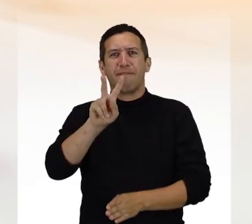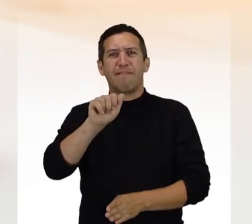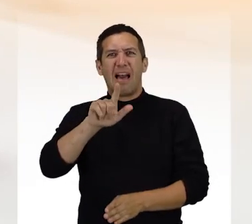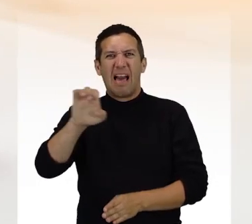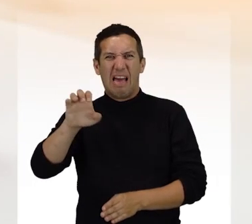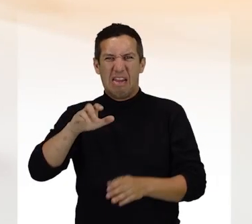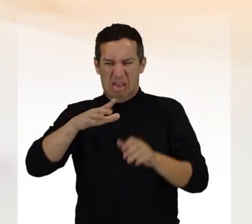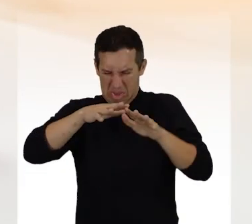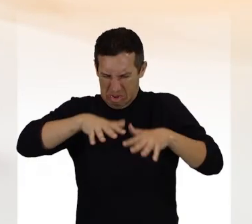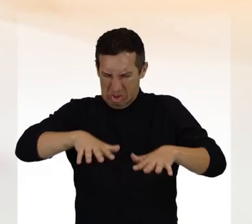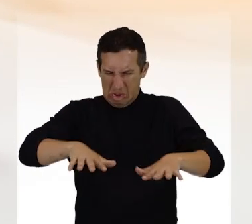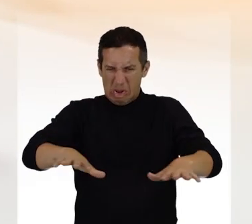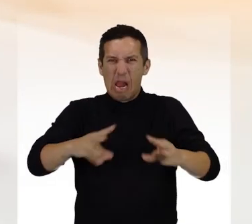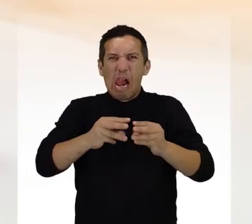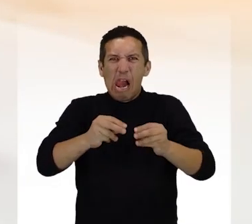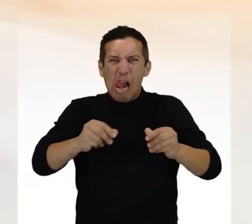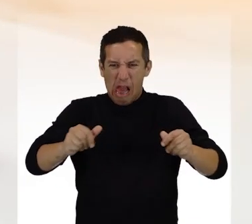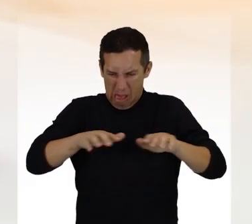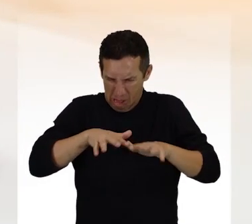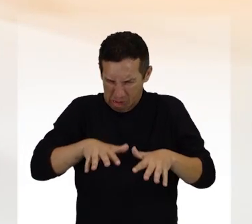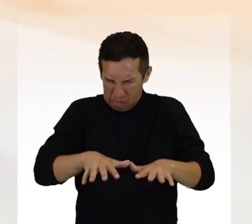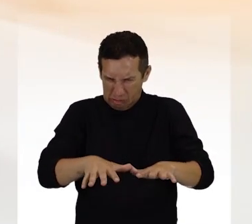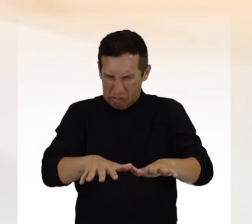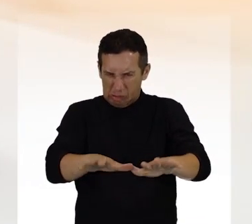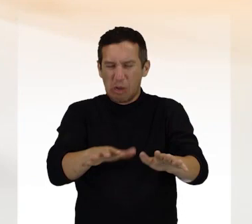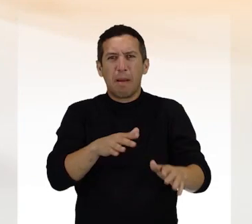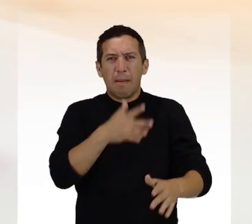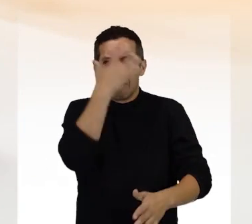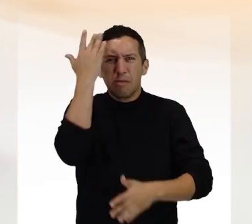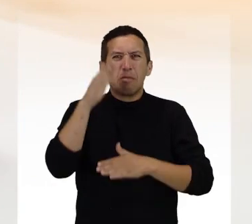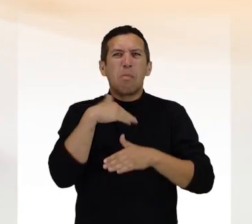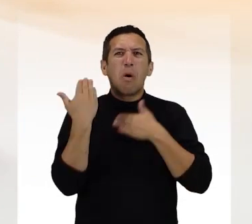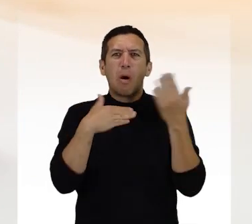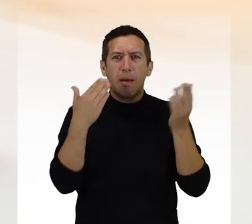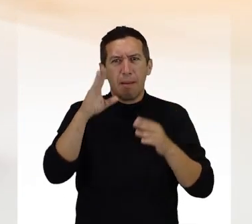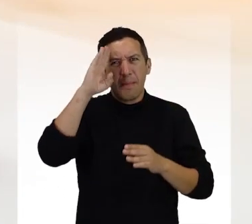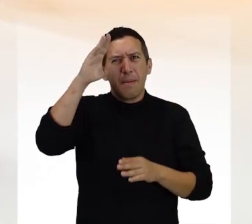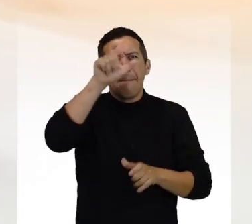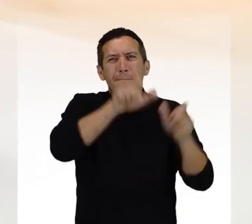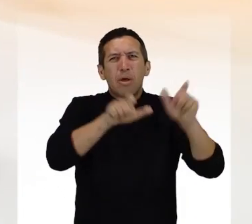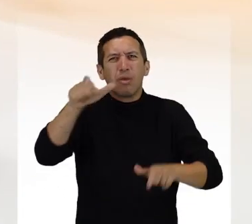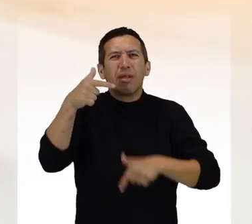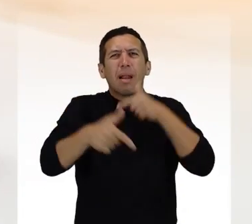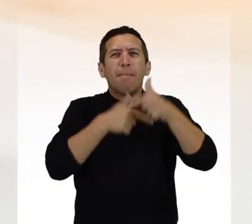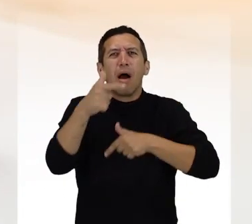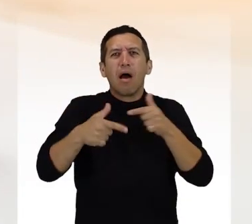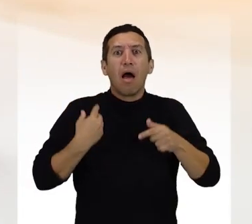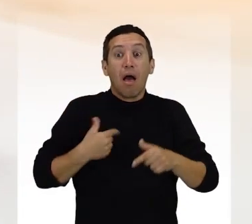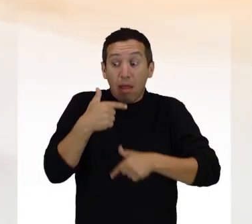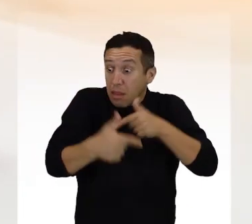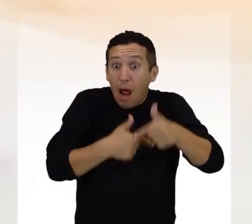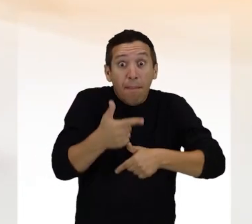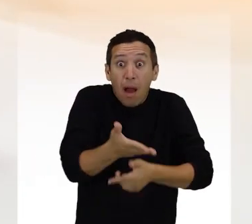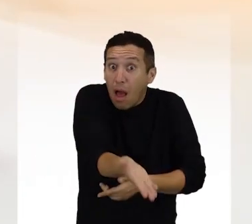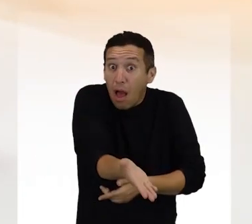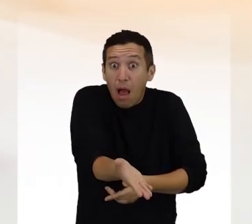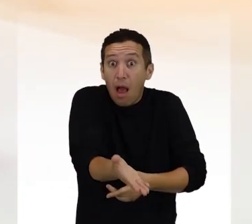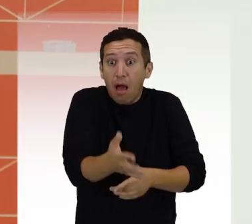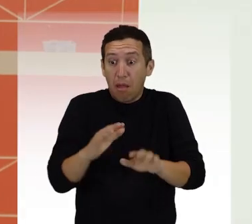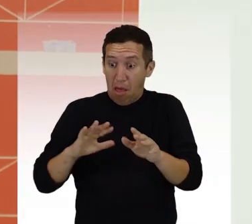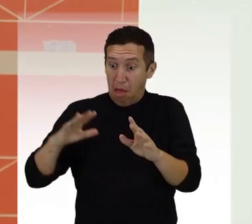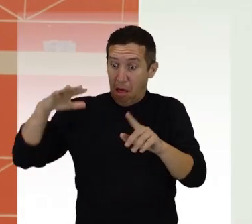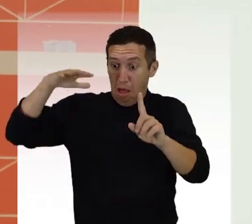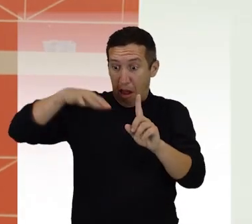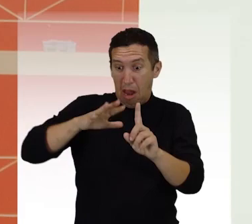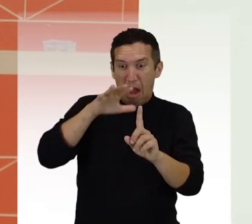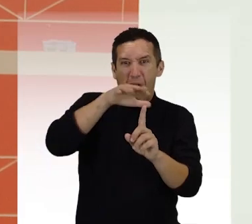de lama e a morte de muitas pessoas. A maioria das vítimas era de trabalhadores que, no momento do rompimento, estavam na região